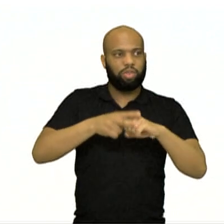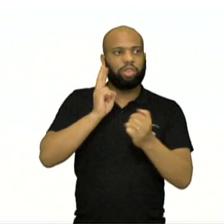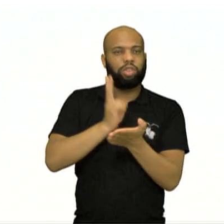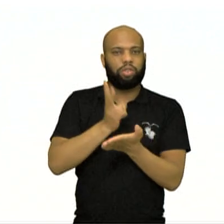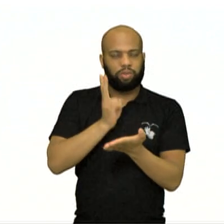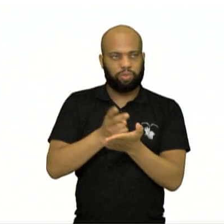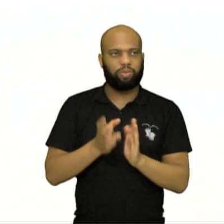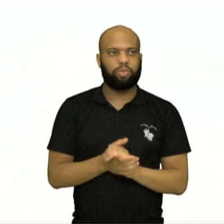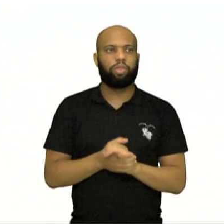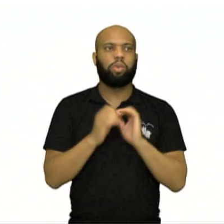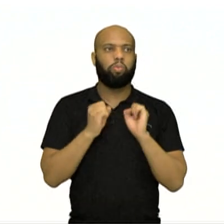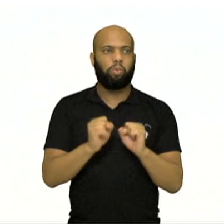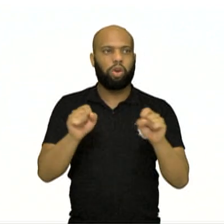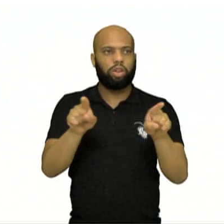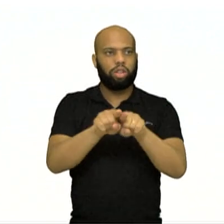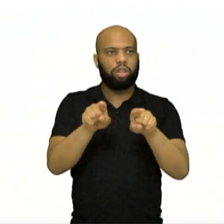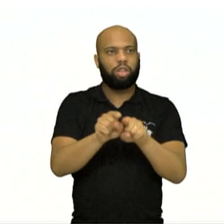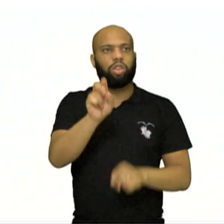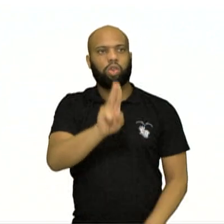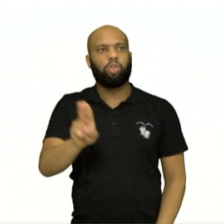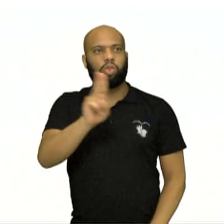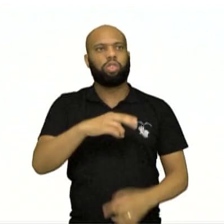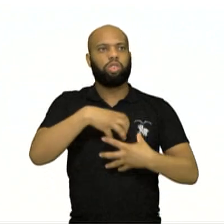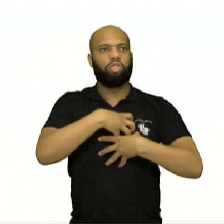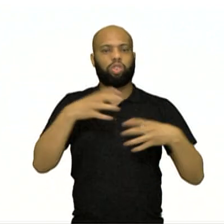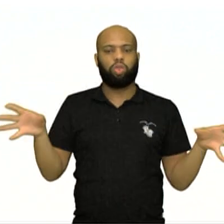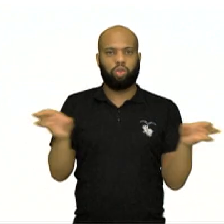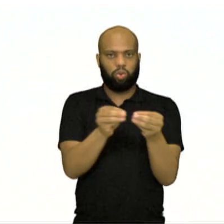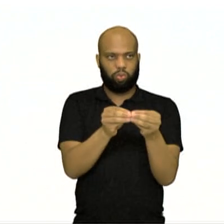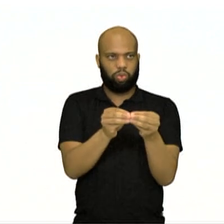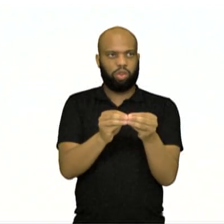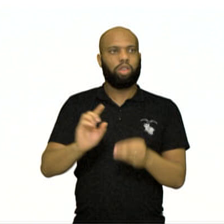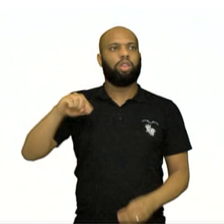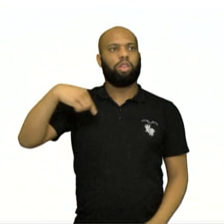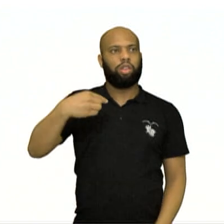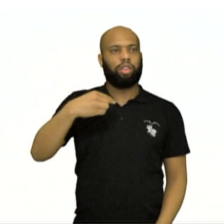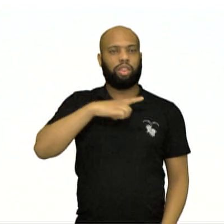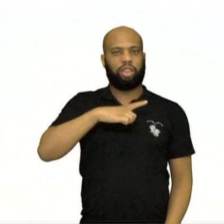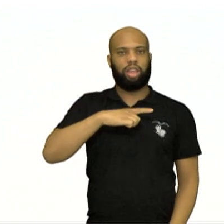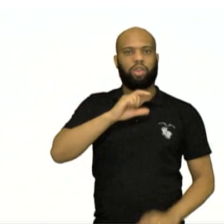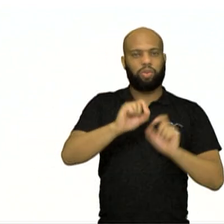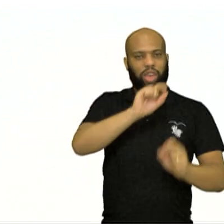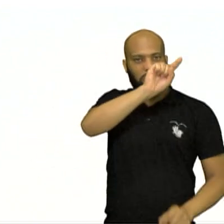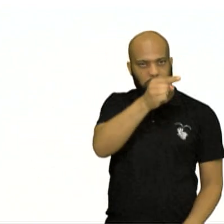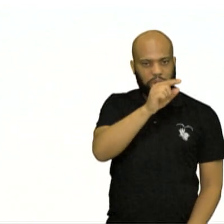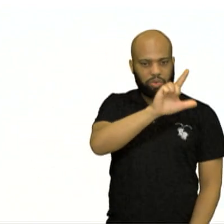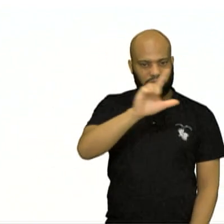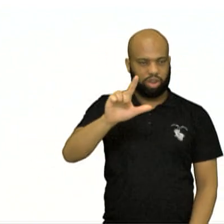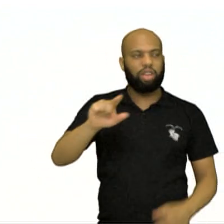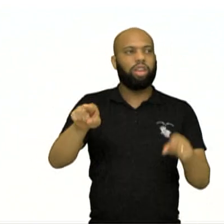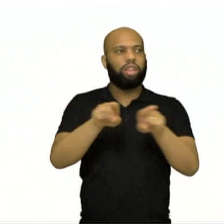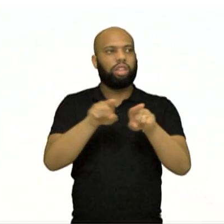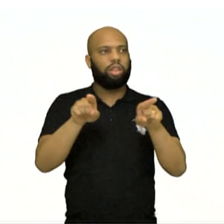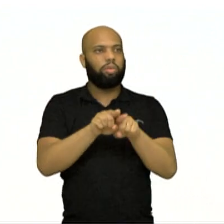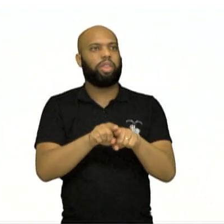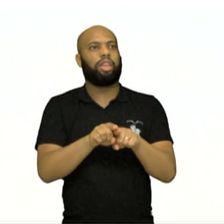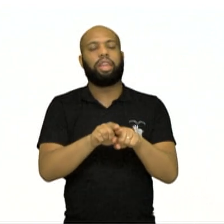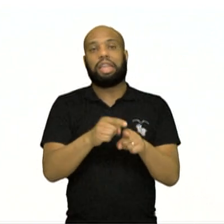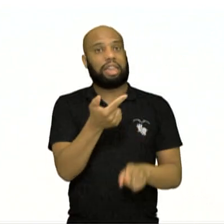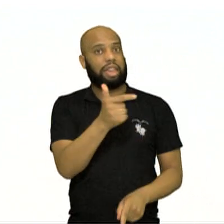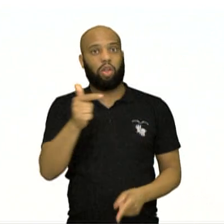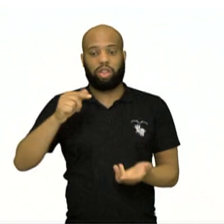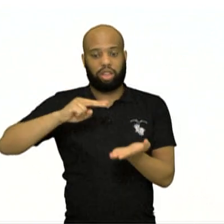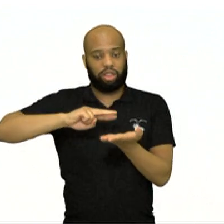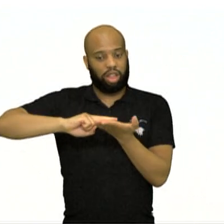básica, e ele pode ser usado na forma contraída, apóstrofo LL, além de não ter tradução